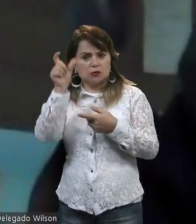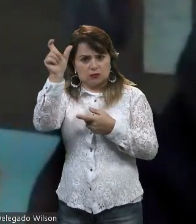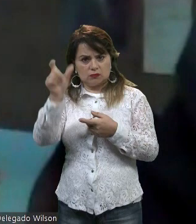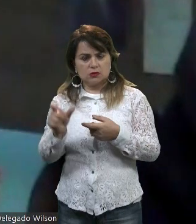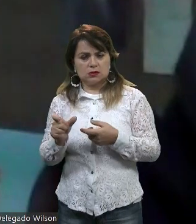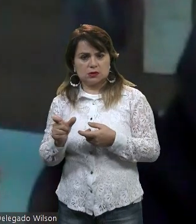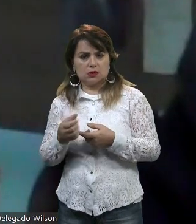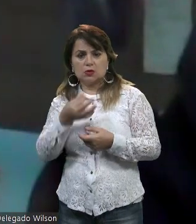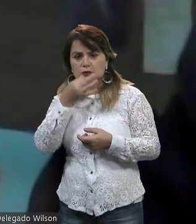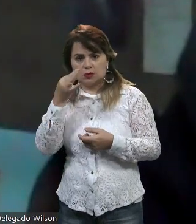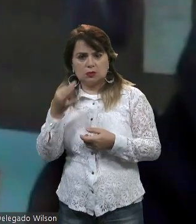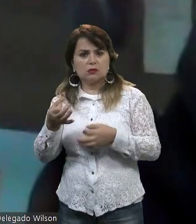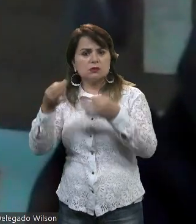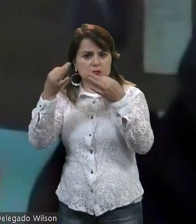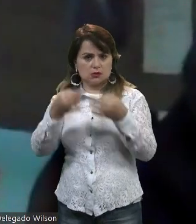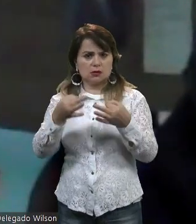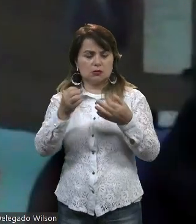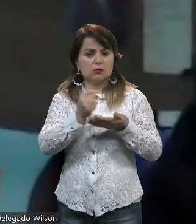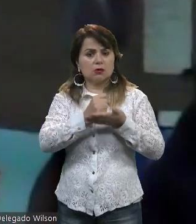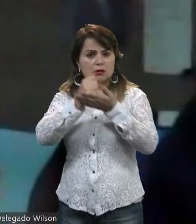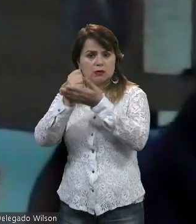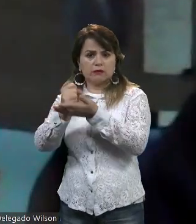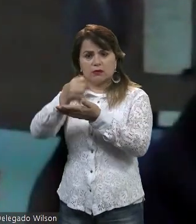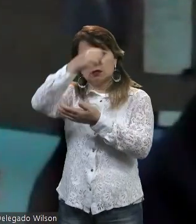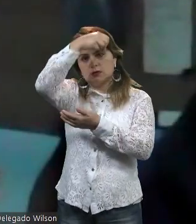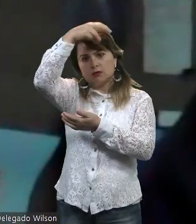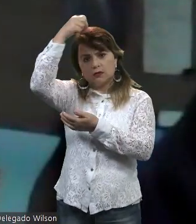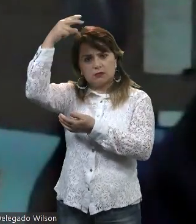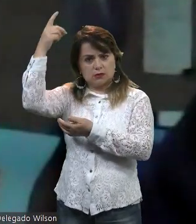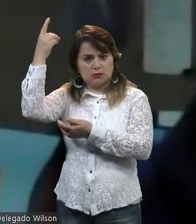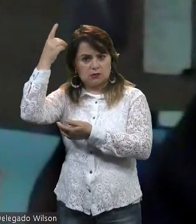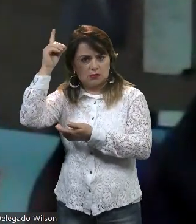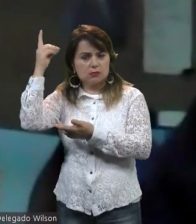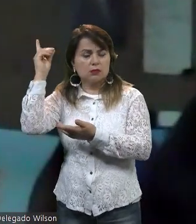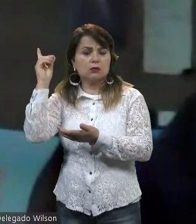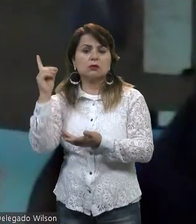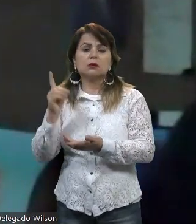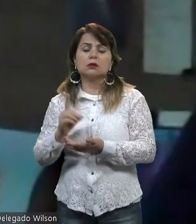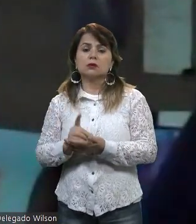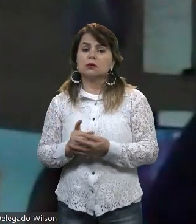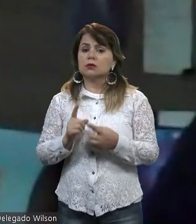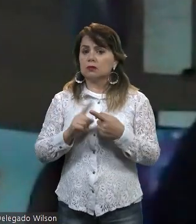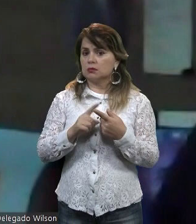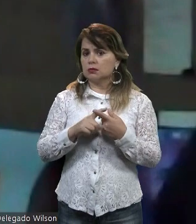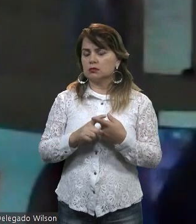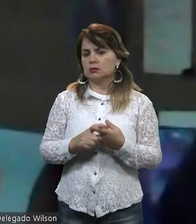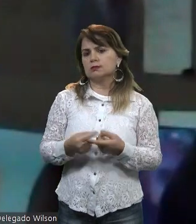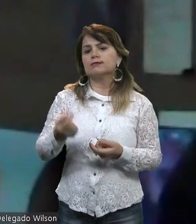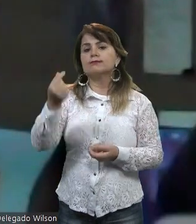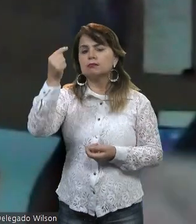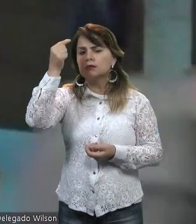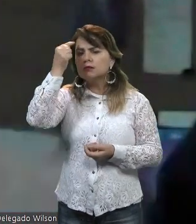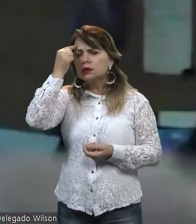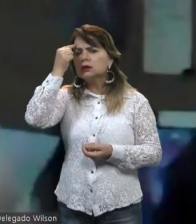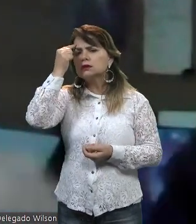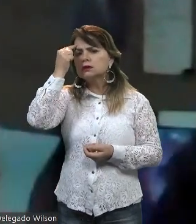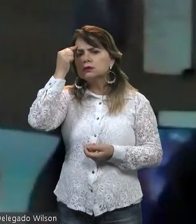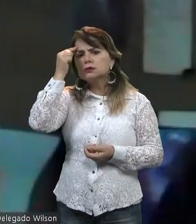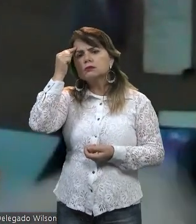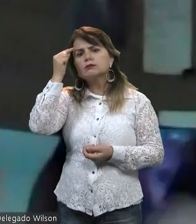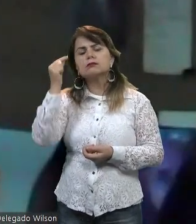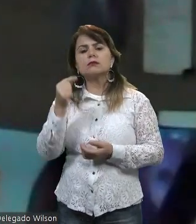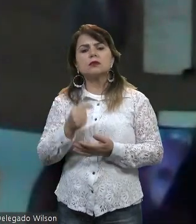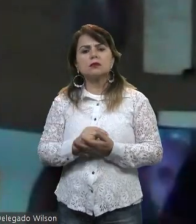procurador Daniel. Porque imagino, isso é entendimento meu, que o